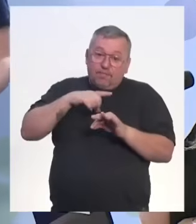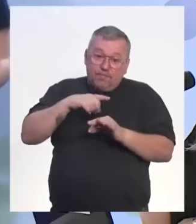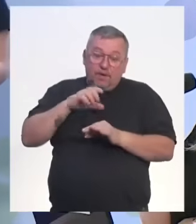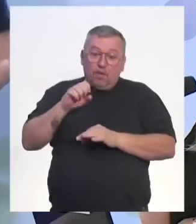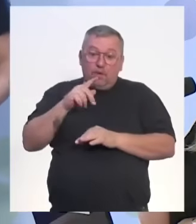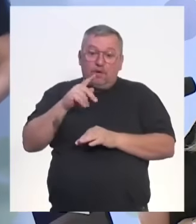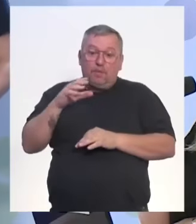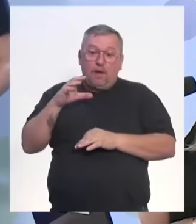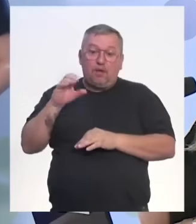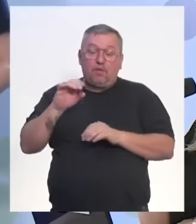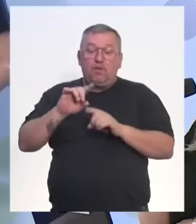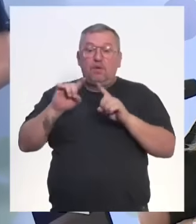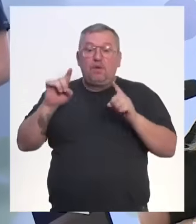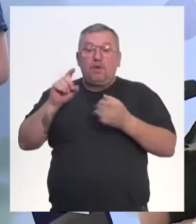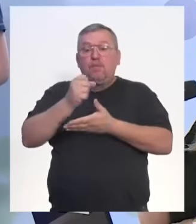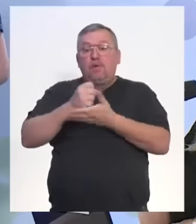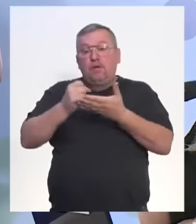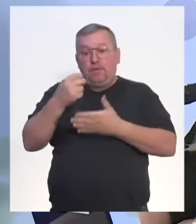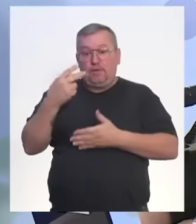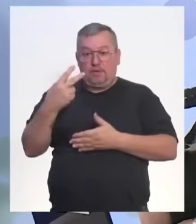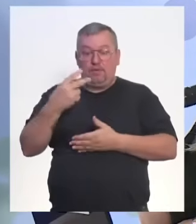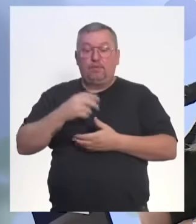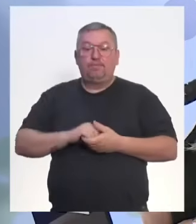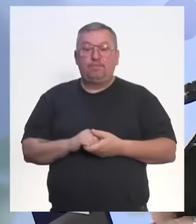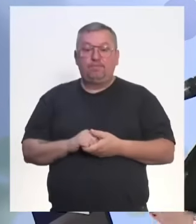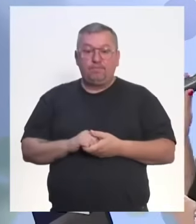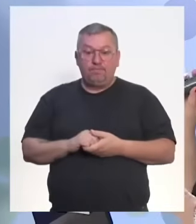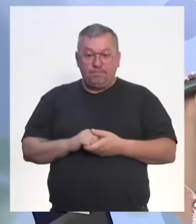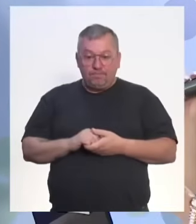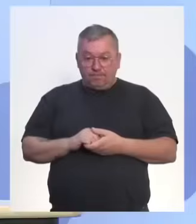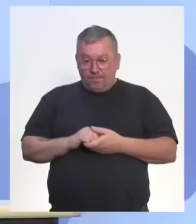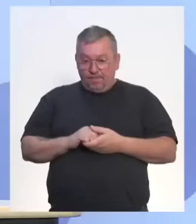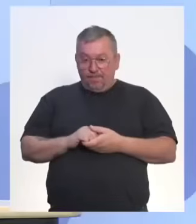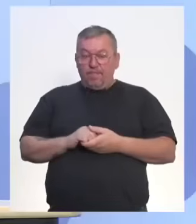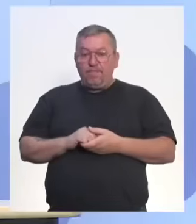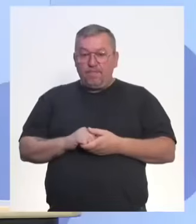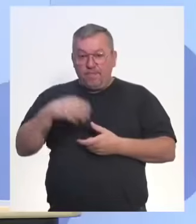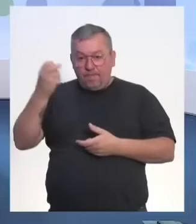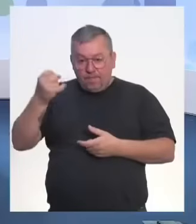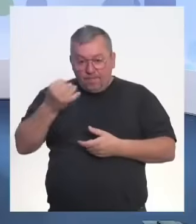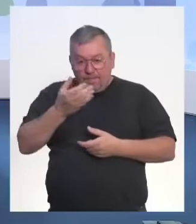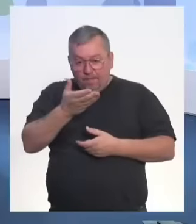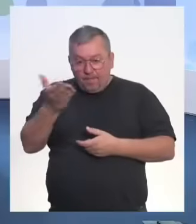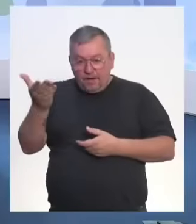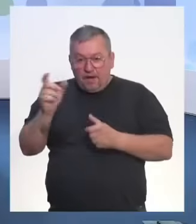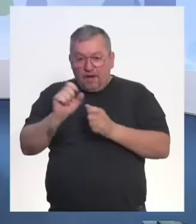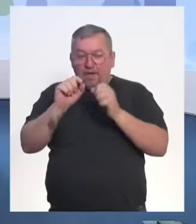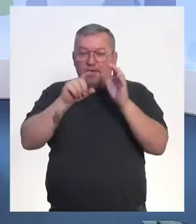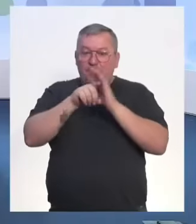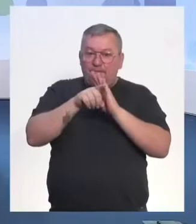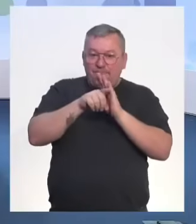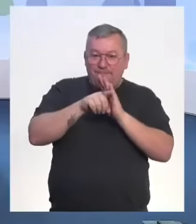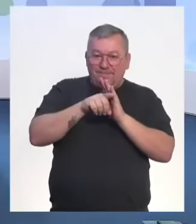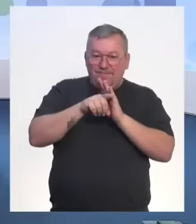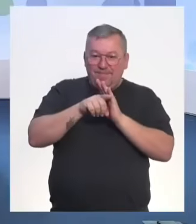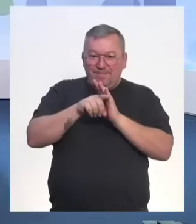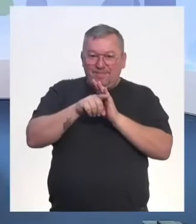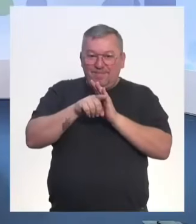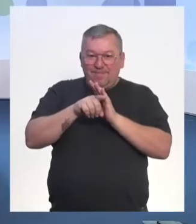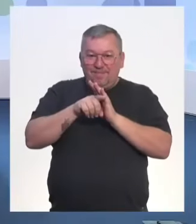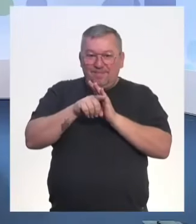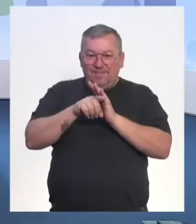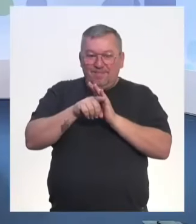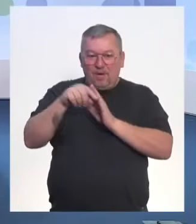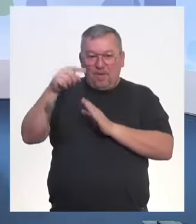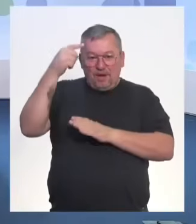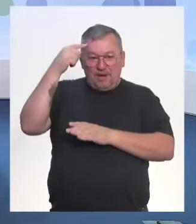espaço, mas seria basicamente essas 2 dimensões. Isso. Então, era só para esclarecer para ele, porque ele fez essa pergunta. Fechado, é isso aí, tá certo. Então, a